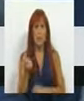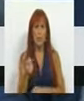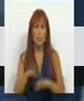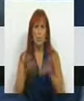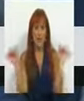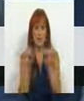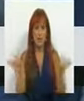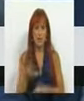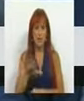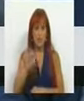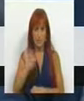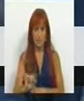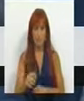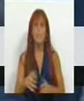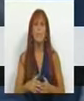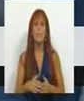sobre o Sistema Nacional.